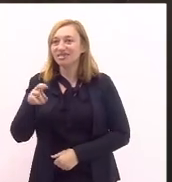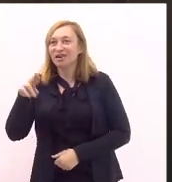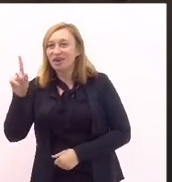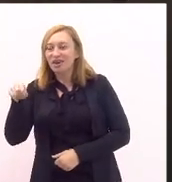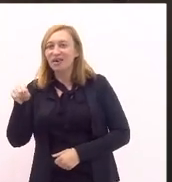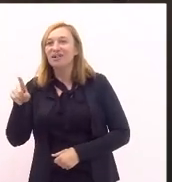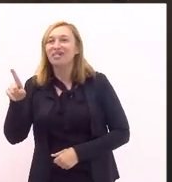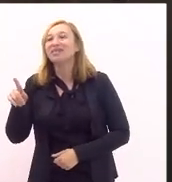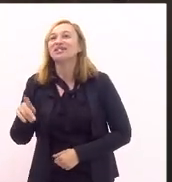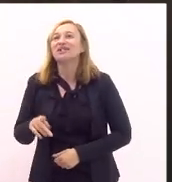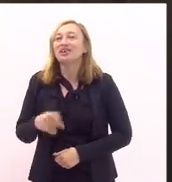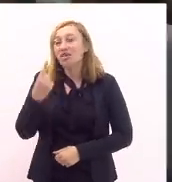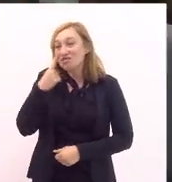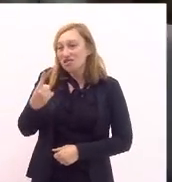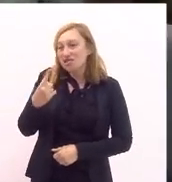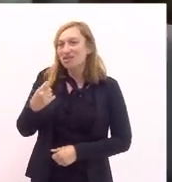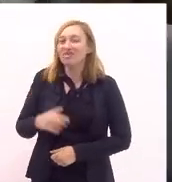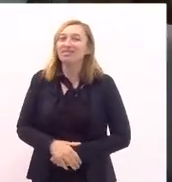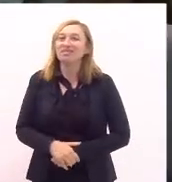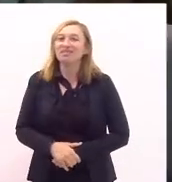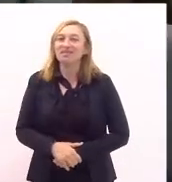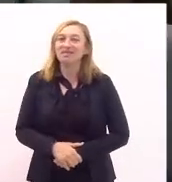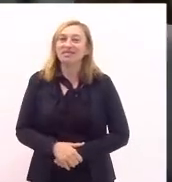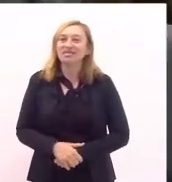gibeom que tá aí aqui ó